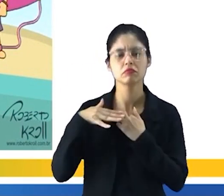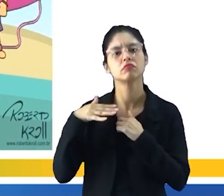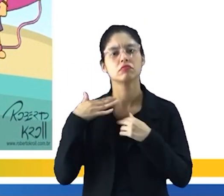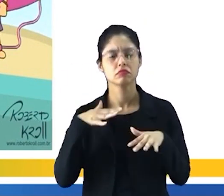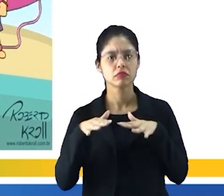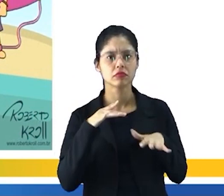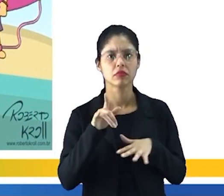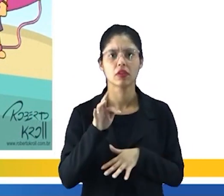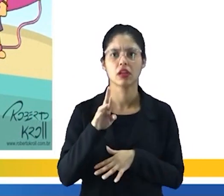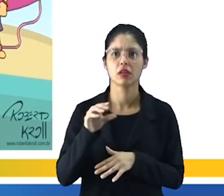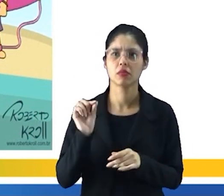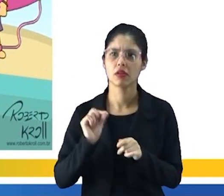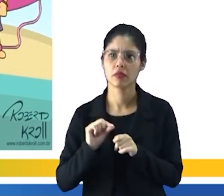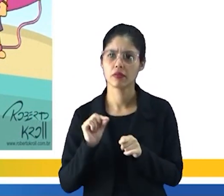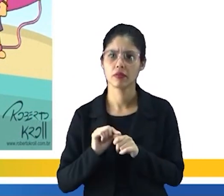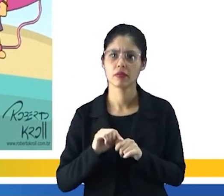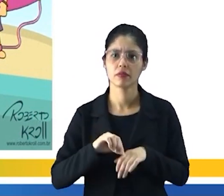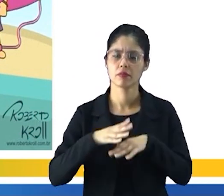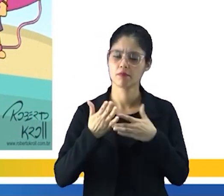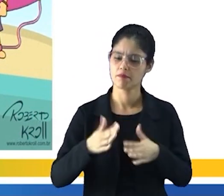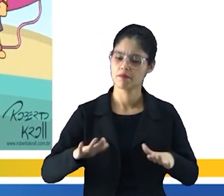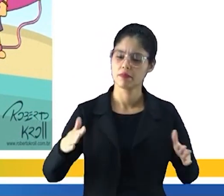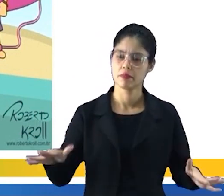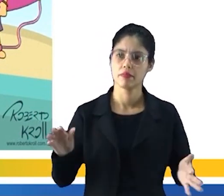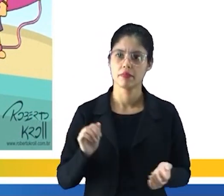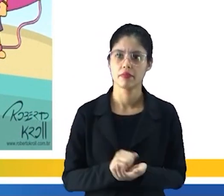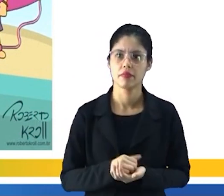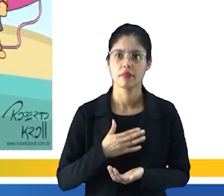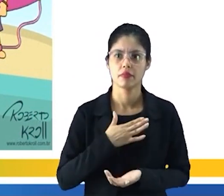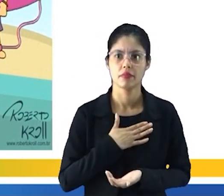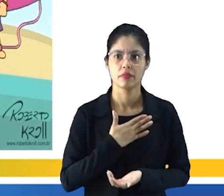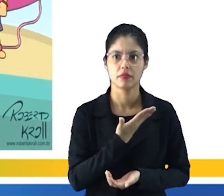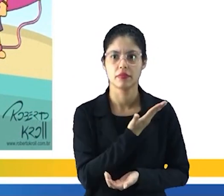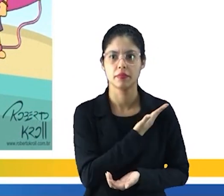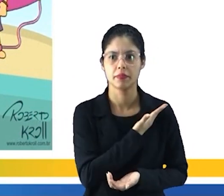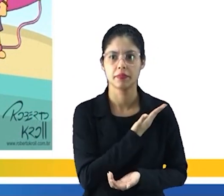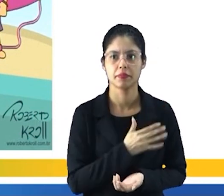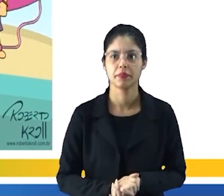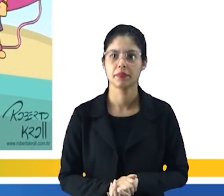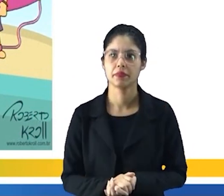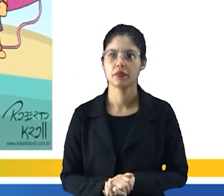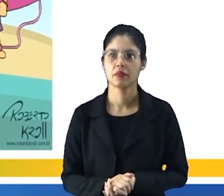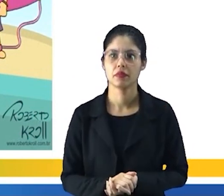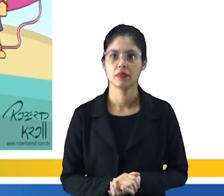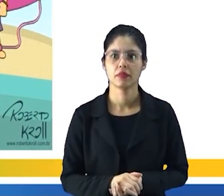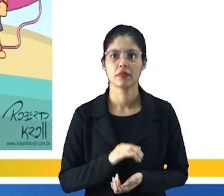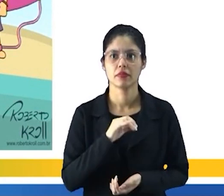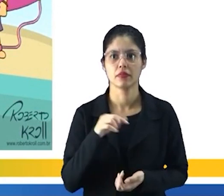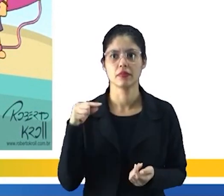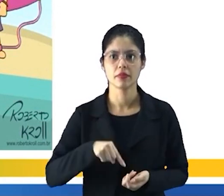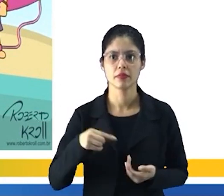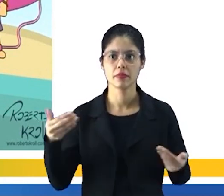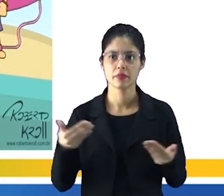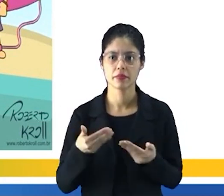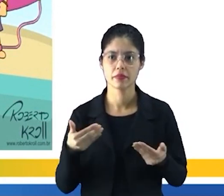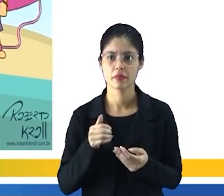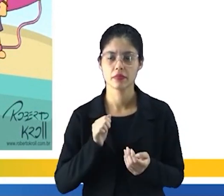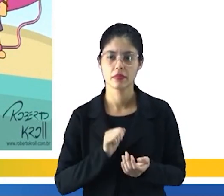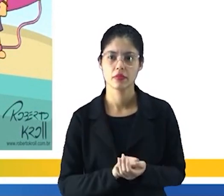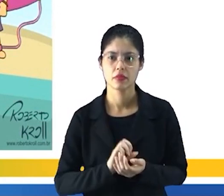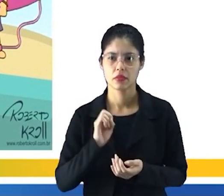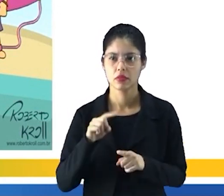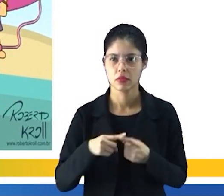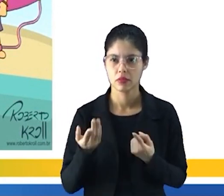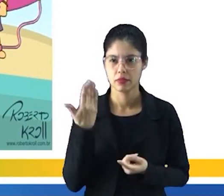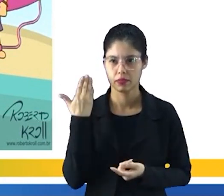movimentos elípticos fazem as ondas, meu caro amigo. Pegá-las-emo nesse instante